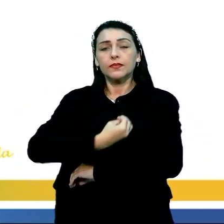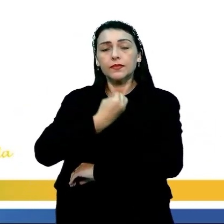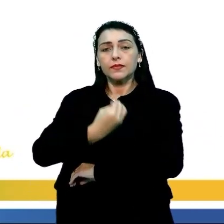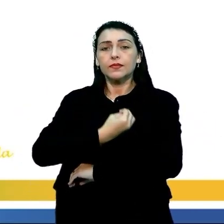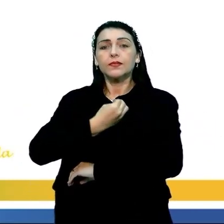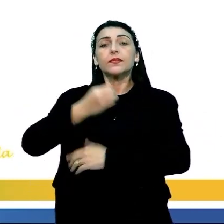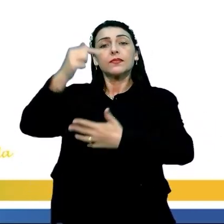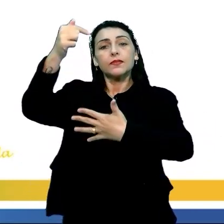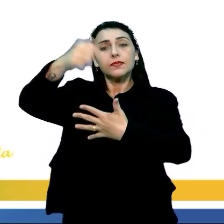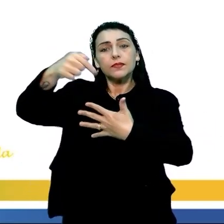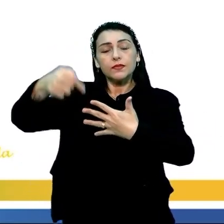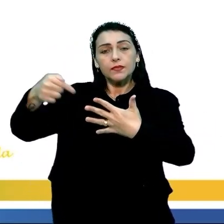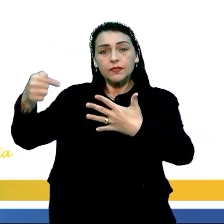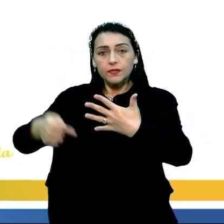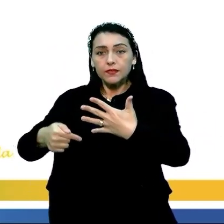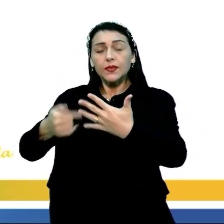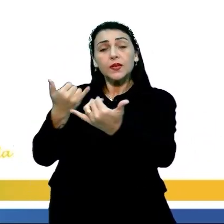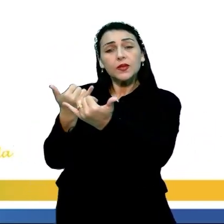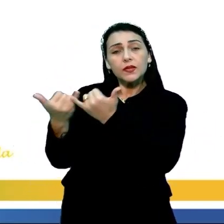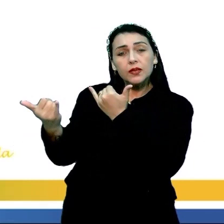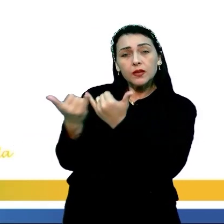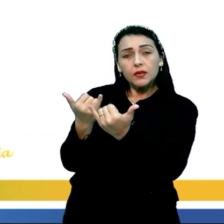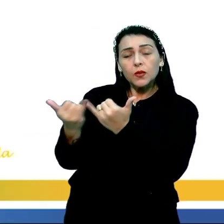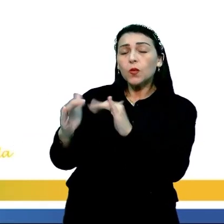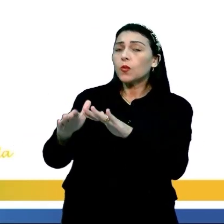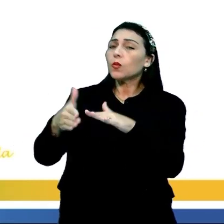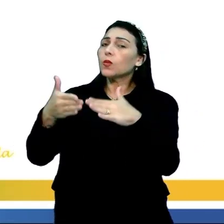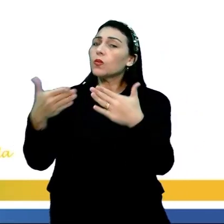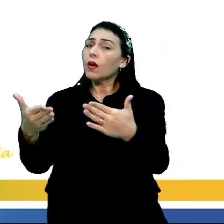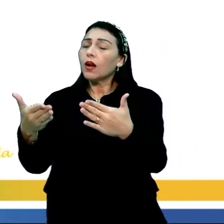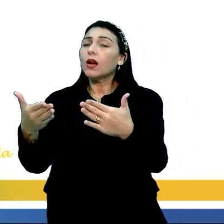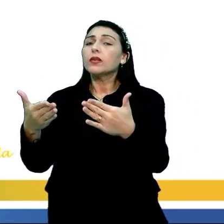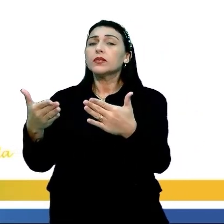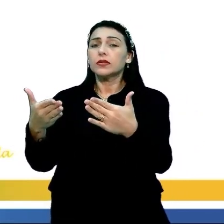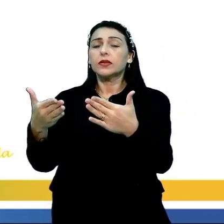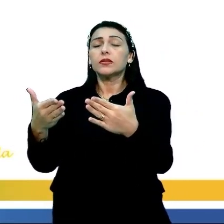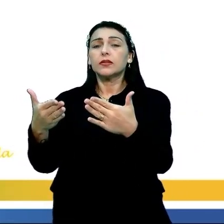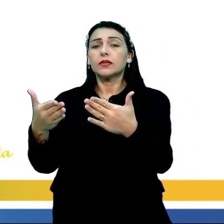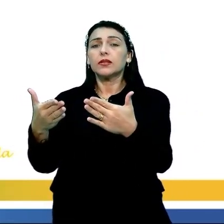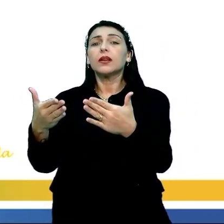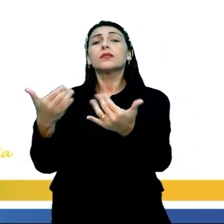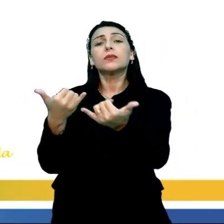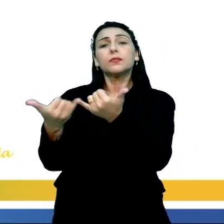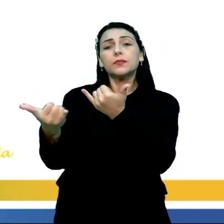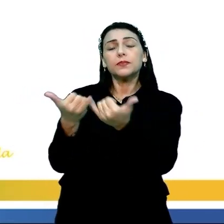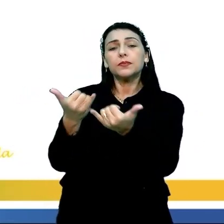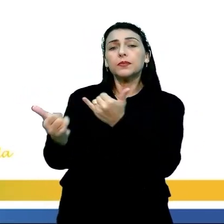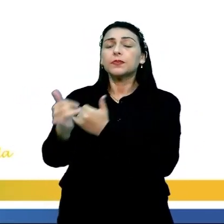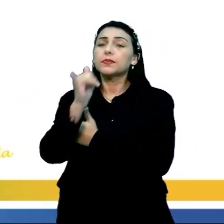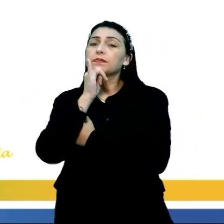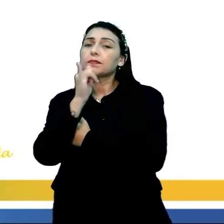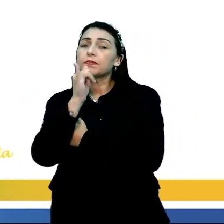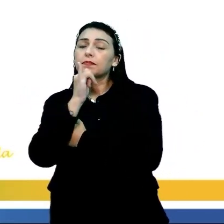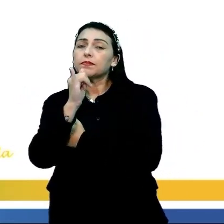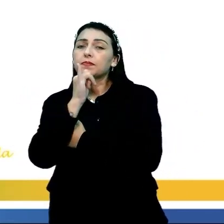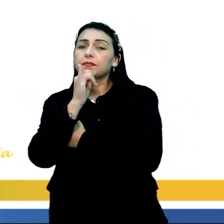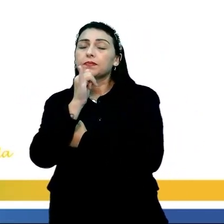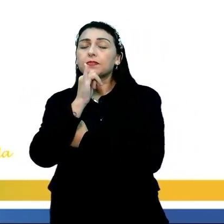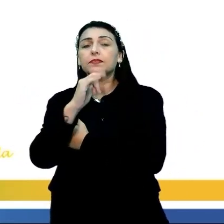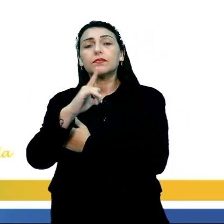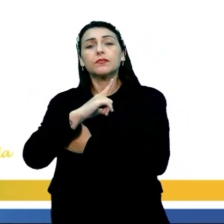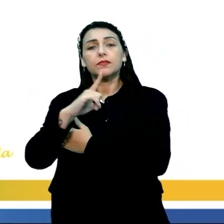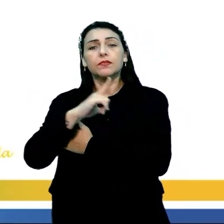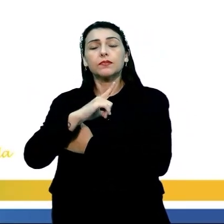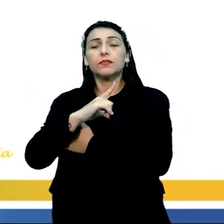de elementos em comum. Quais são esses elementos que formam a paisagem e que se tornam comum? Por exemplo, a gente tem